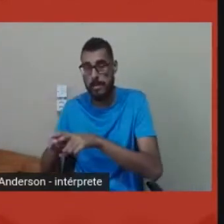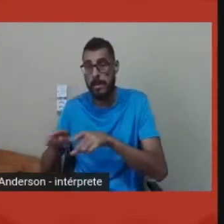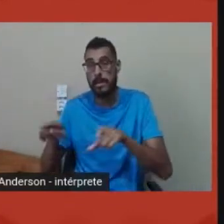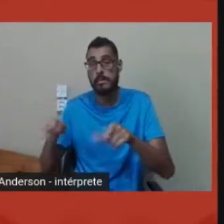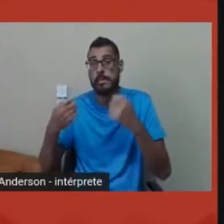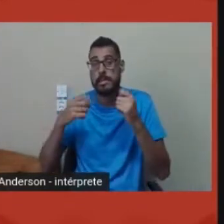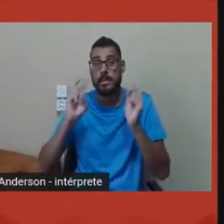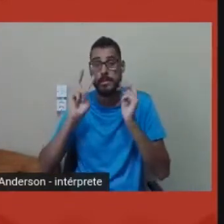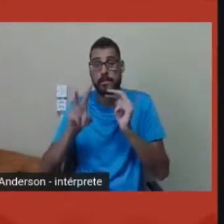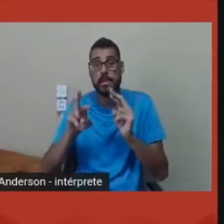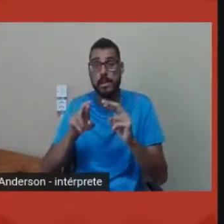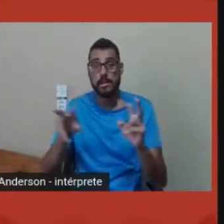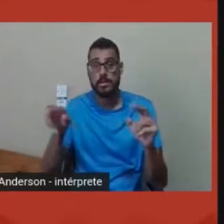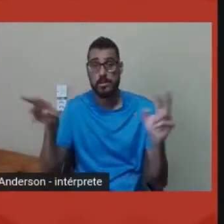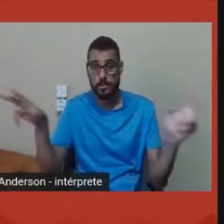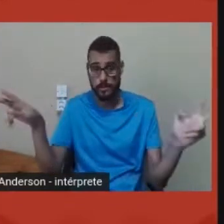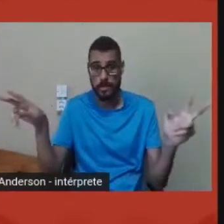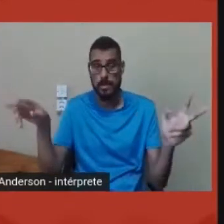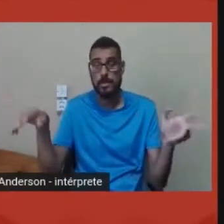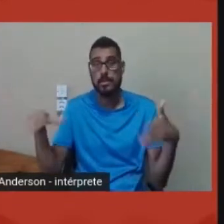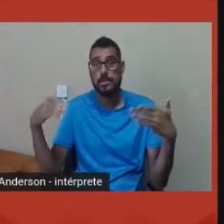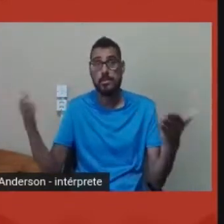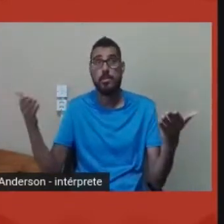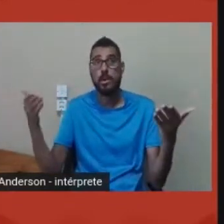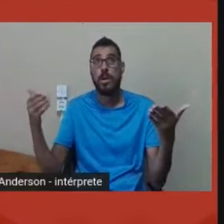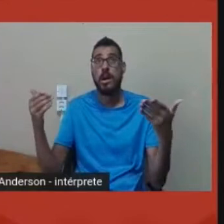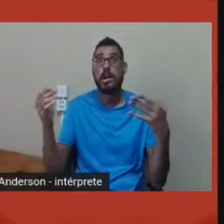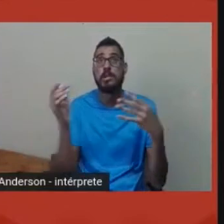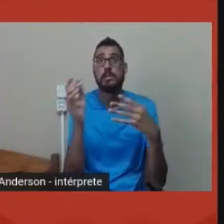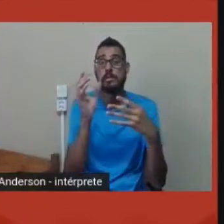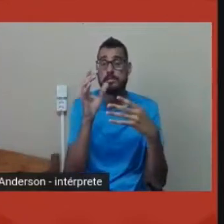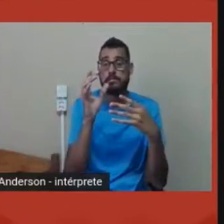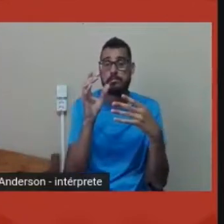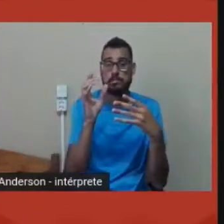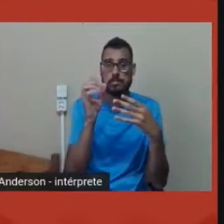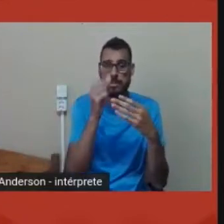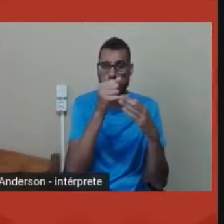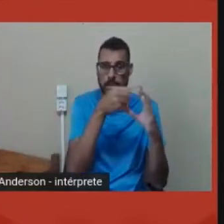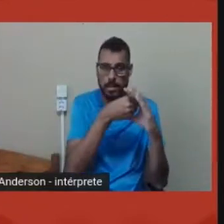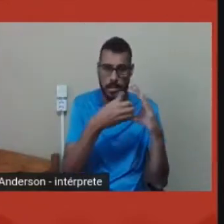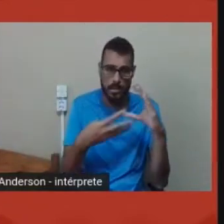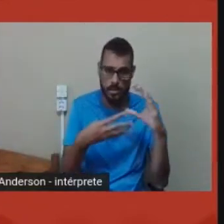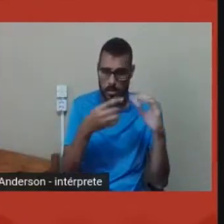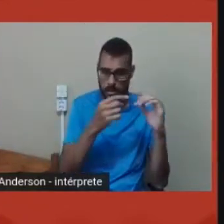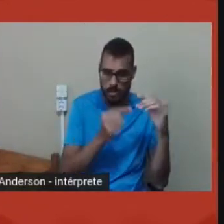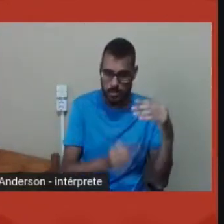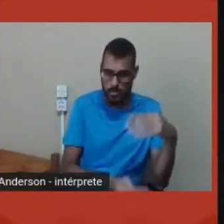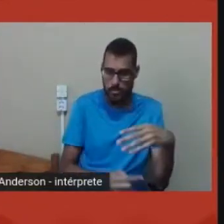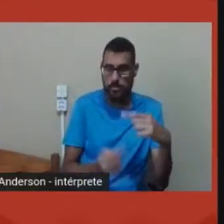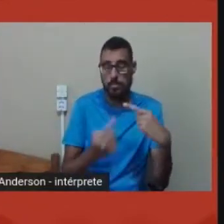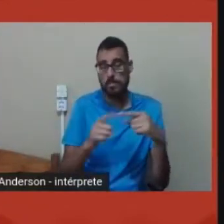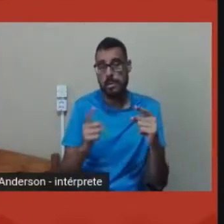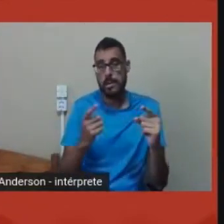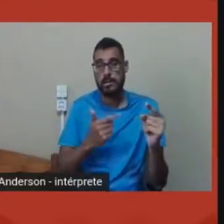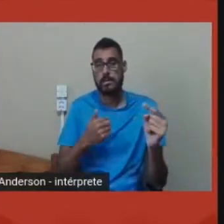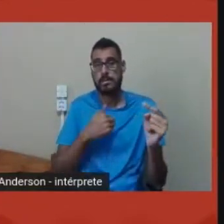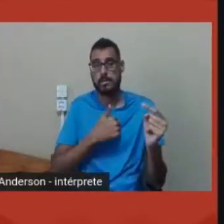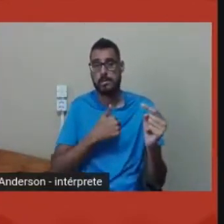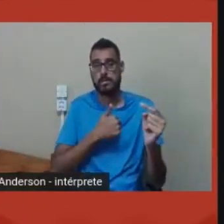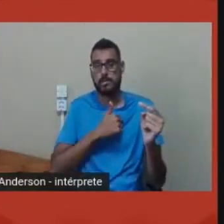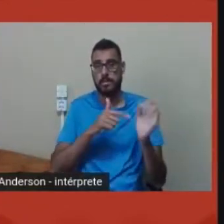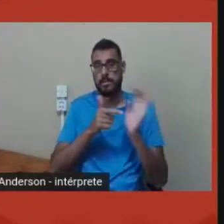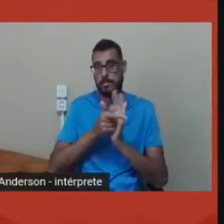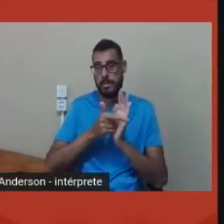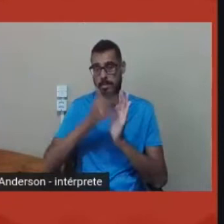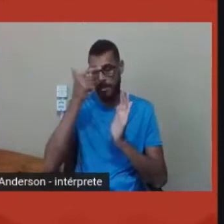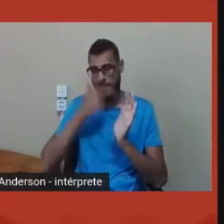também entre eles, dentre as características que a gente botou ou não. Mas eu estou fazendo o papel da Ana, vou ficar quieta. Não,